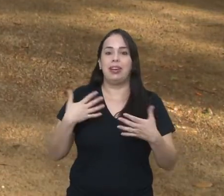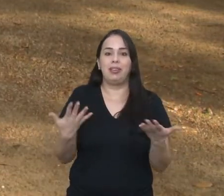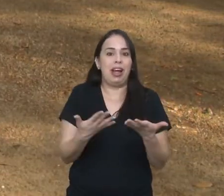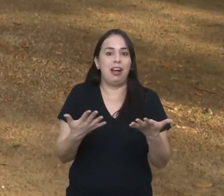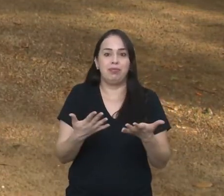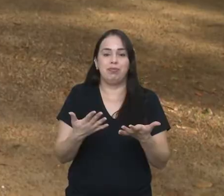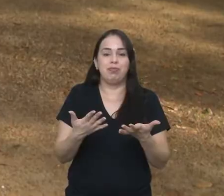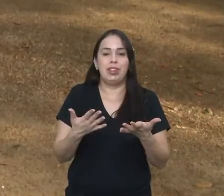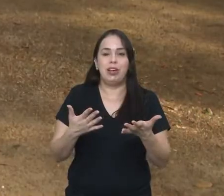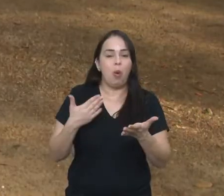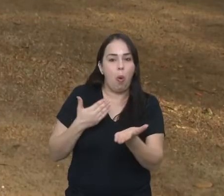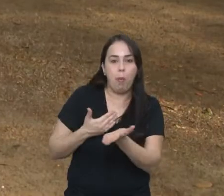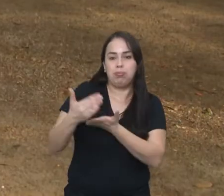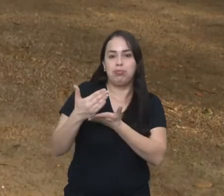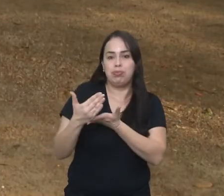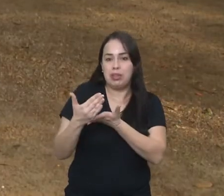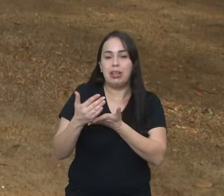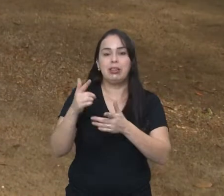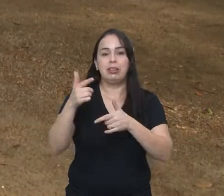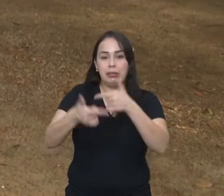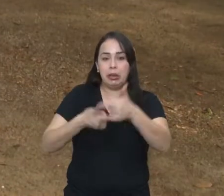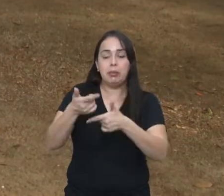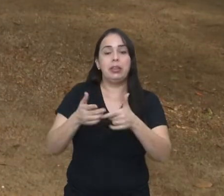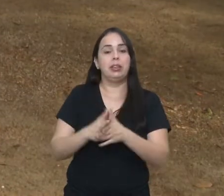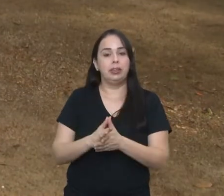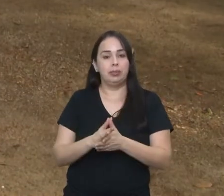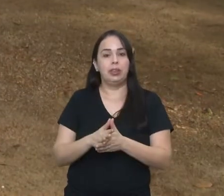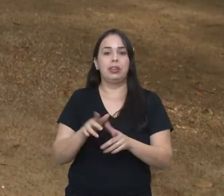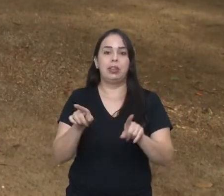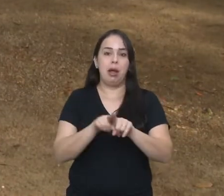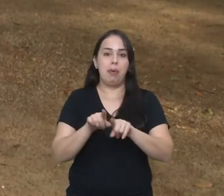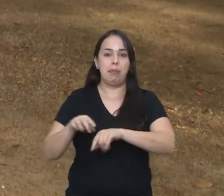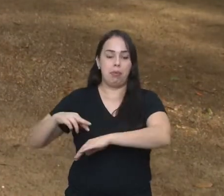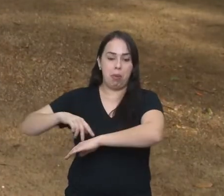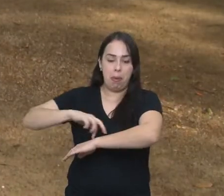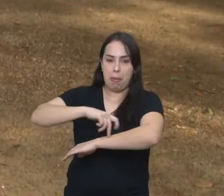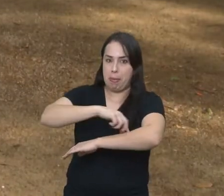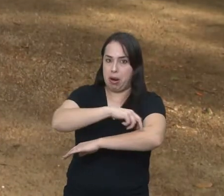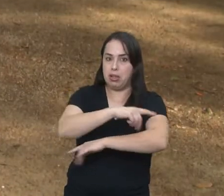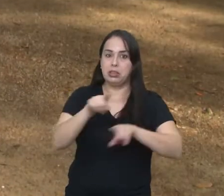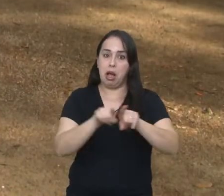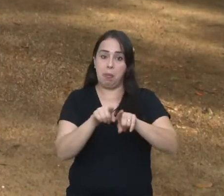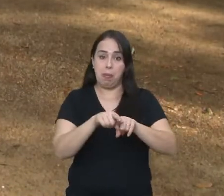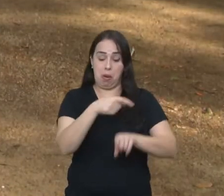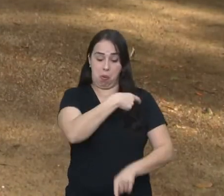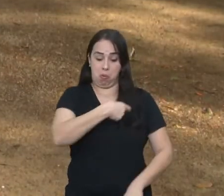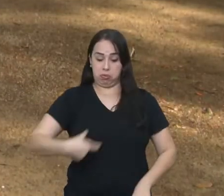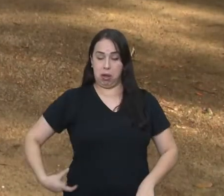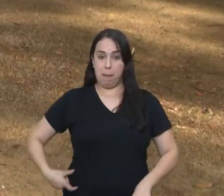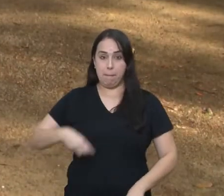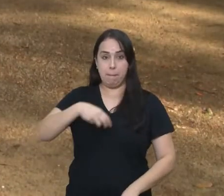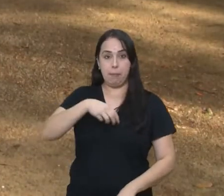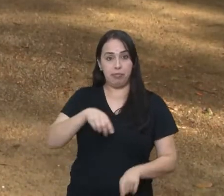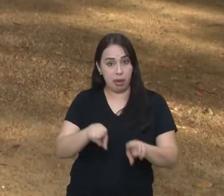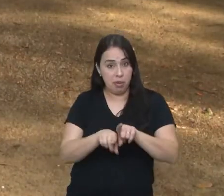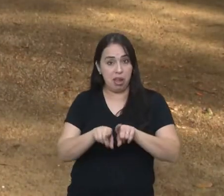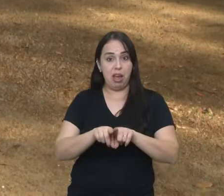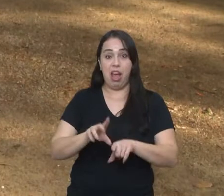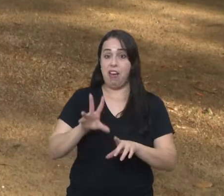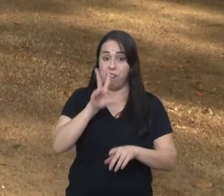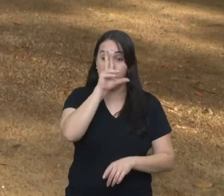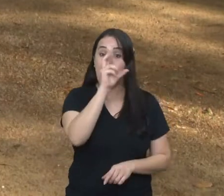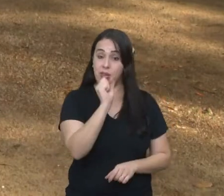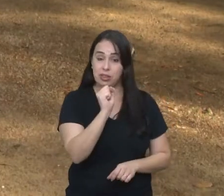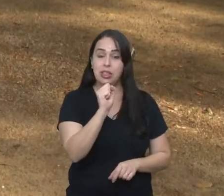tá fervilhando. Em todo evento, a parte do cosplay, os desfiles cosplay, os concursos, é uma parte muito forte do evento.